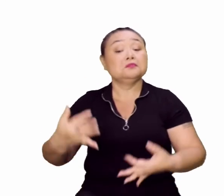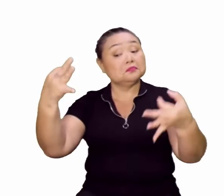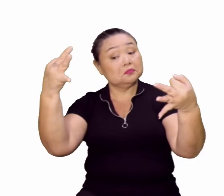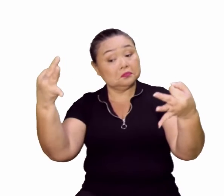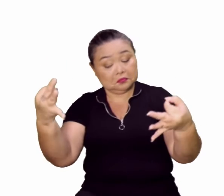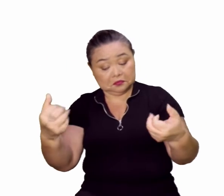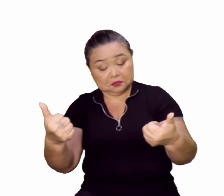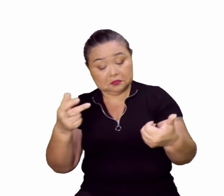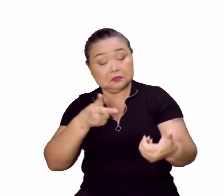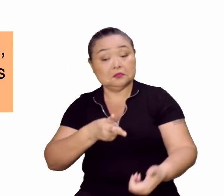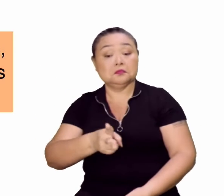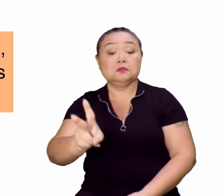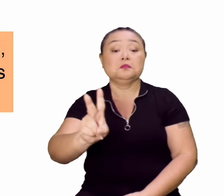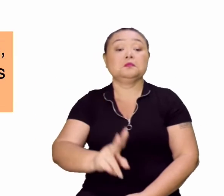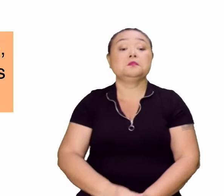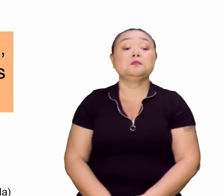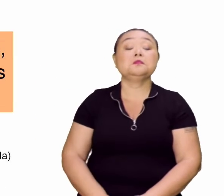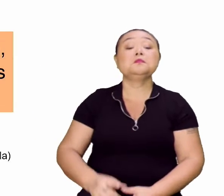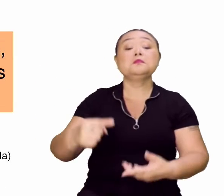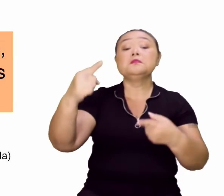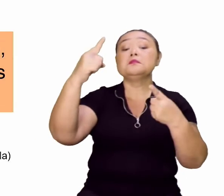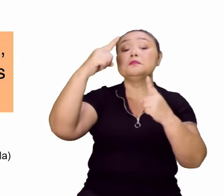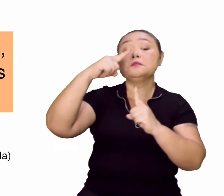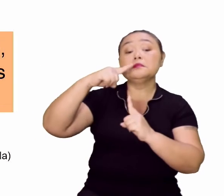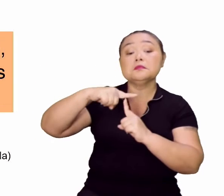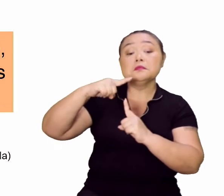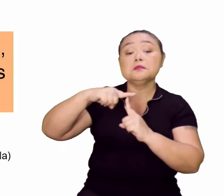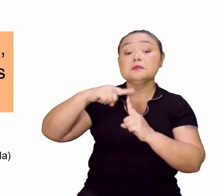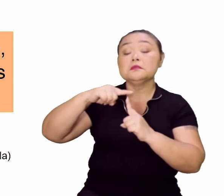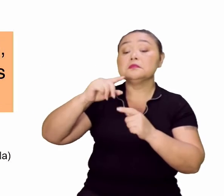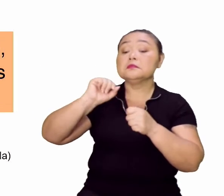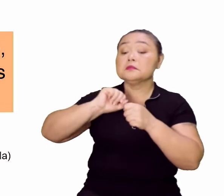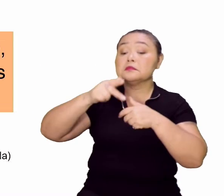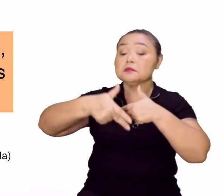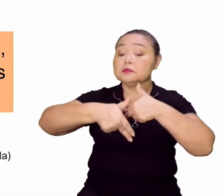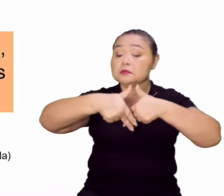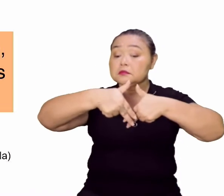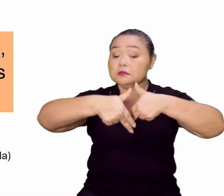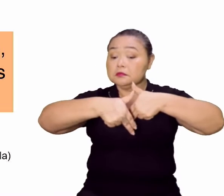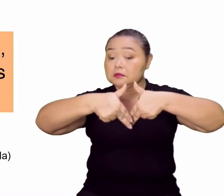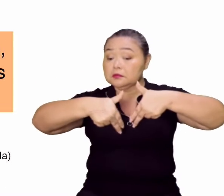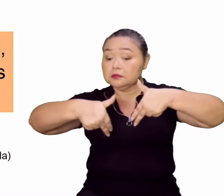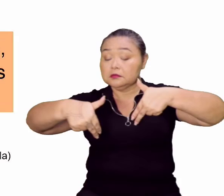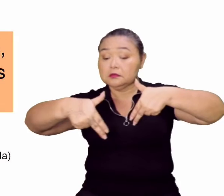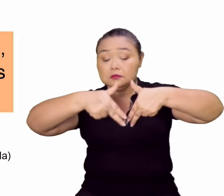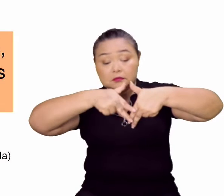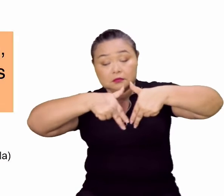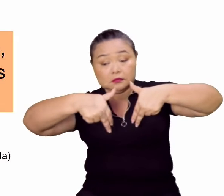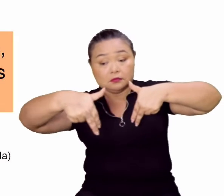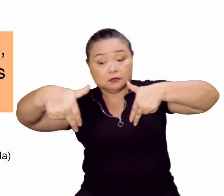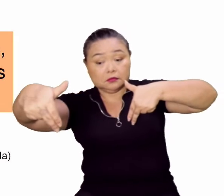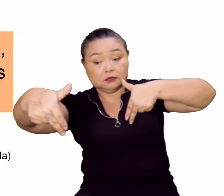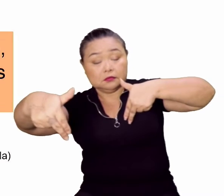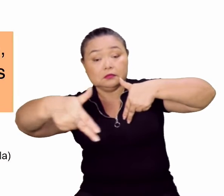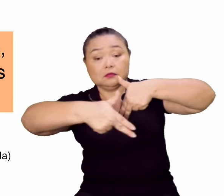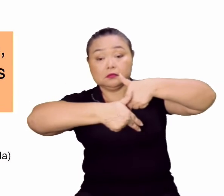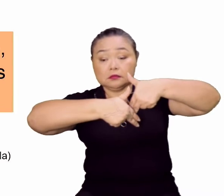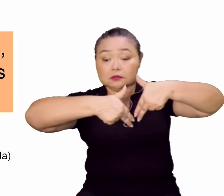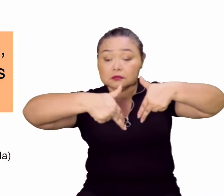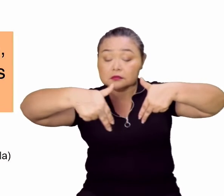perfeito. Continuando, tipos de refugiados. A palavra refugiado quer dizer que a pessoa está saindo de